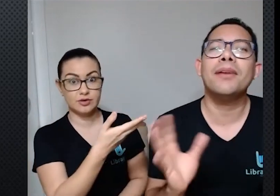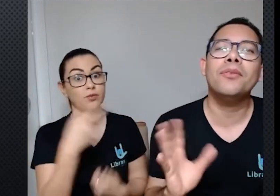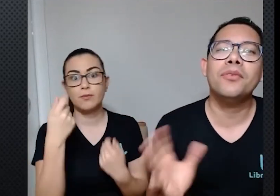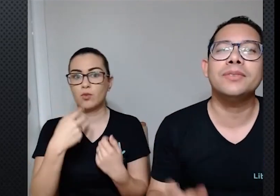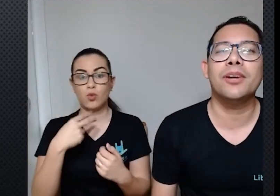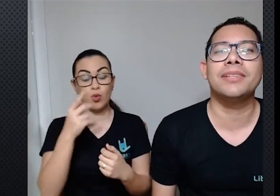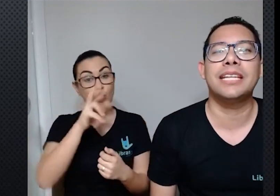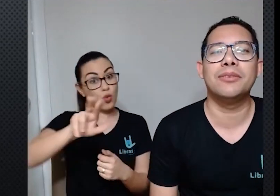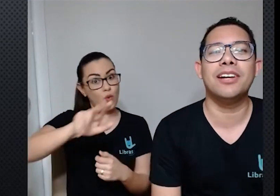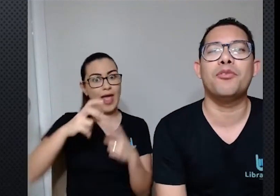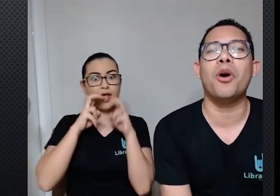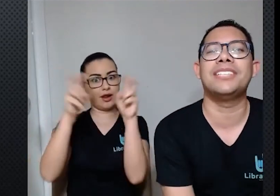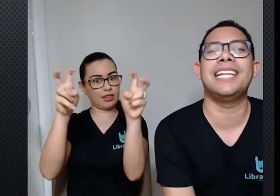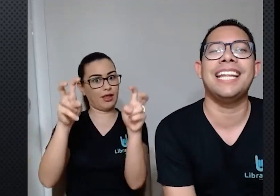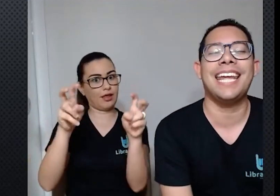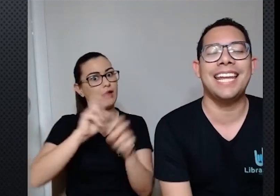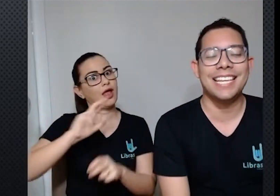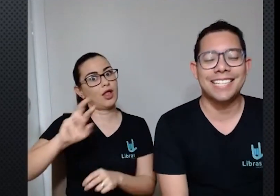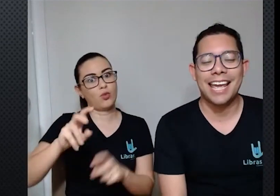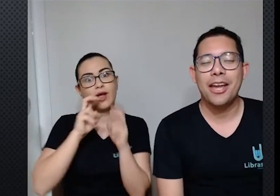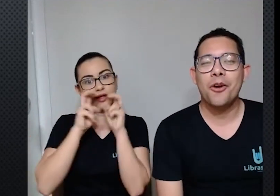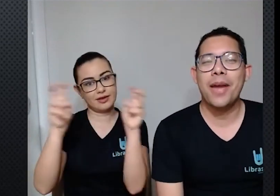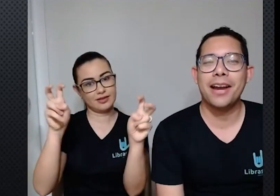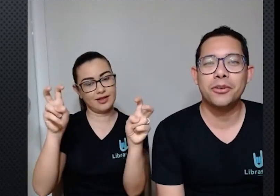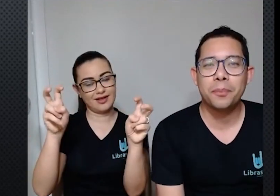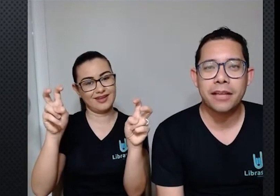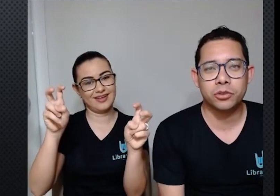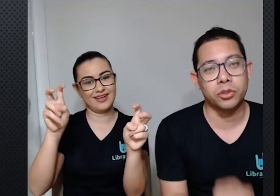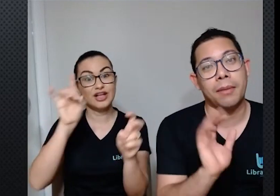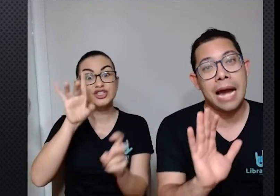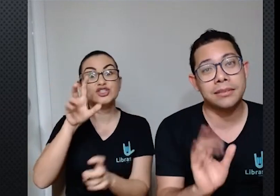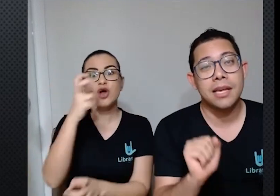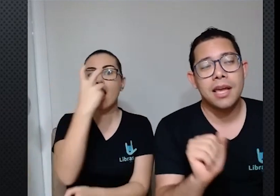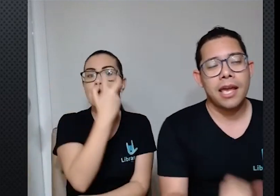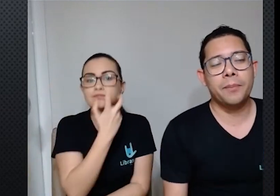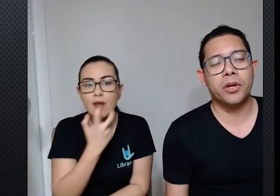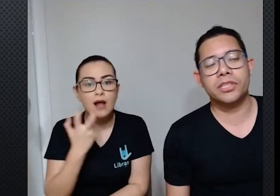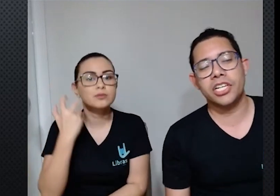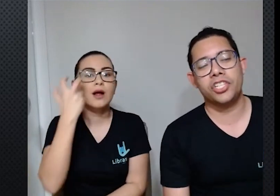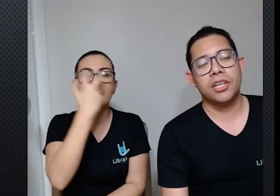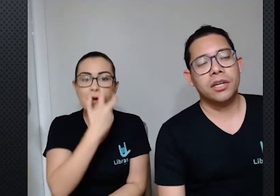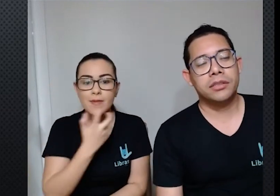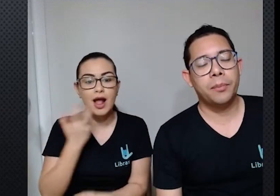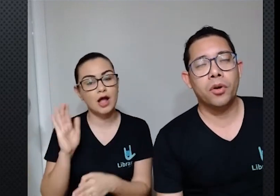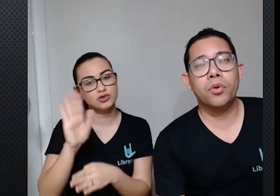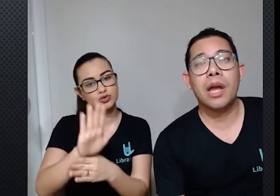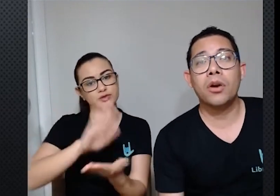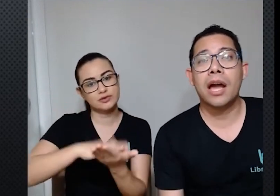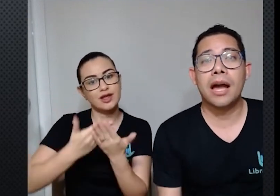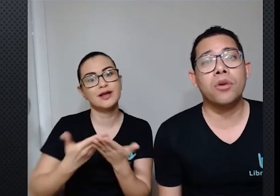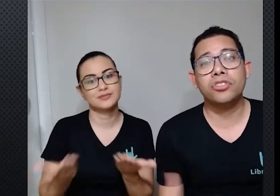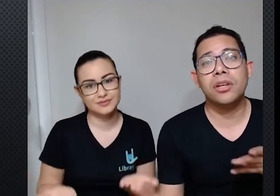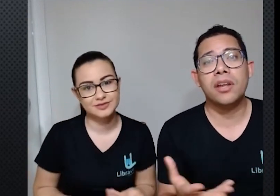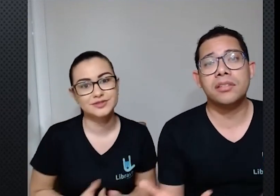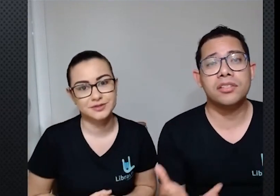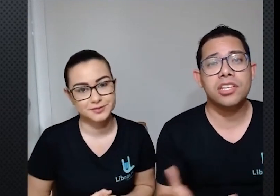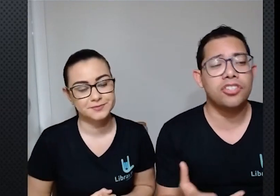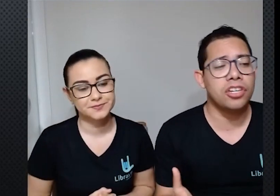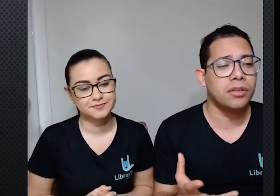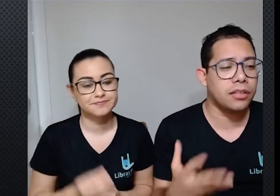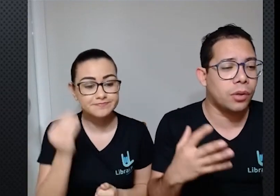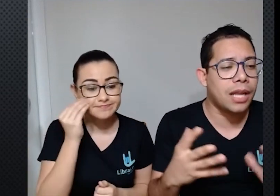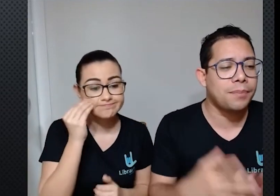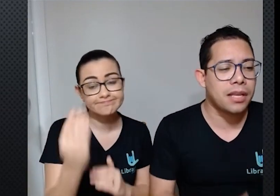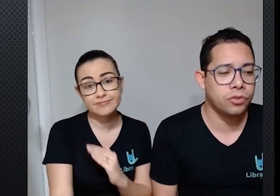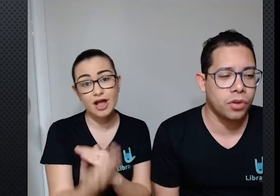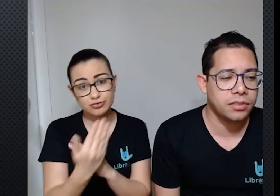lá para não ser uma segunda voz ali dentro da igreja, né? O eco do pastor. Mas é importante que você procure auxílio nesse